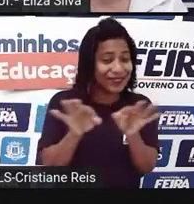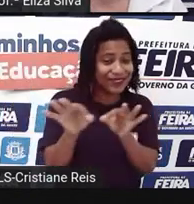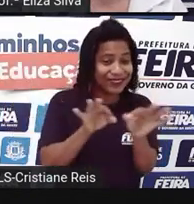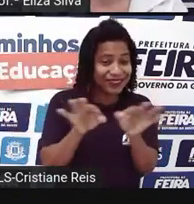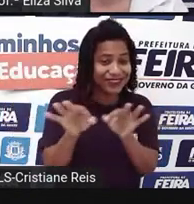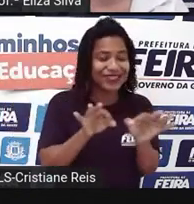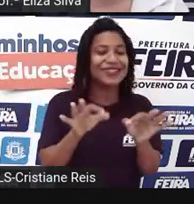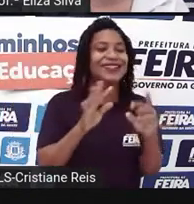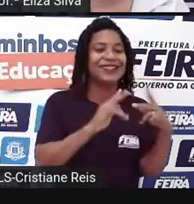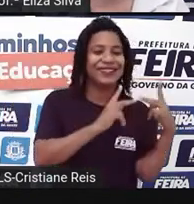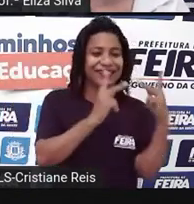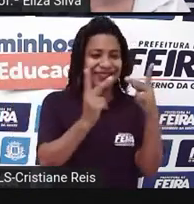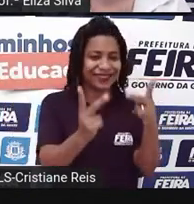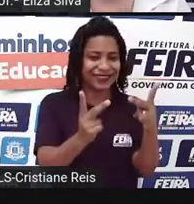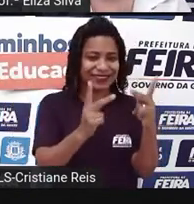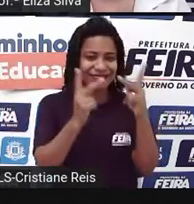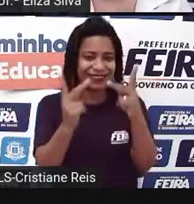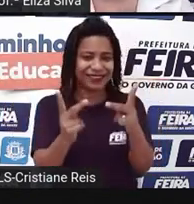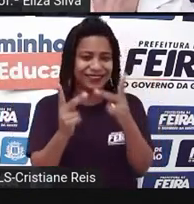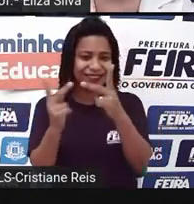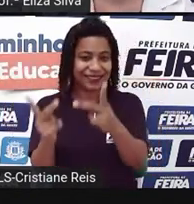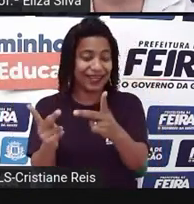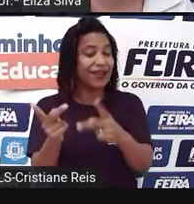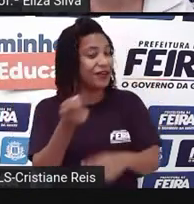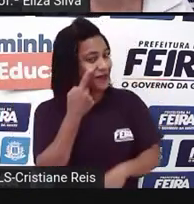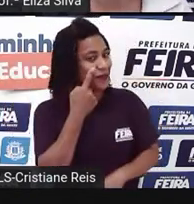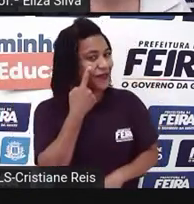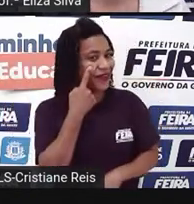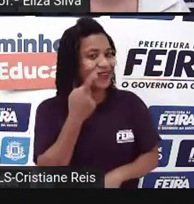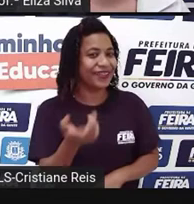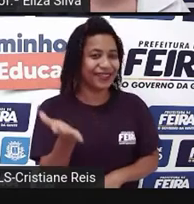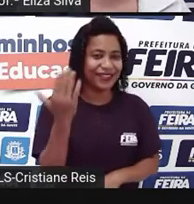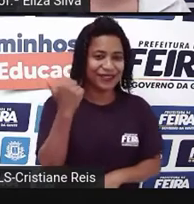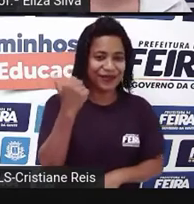para visitar, ok? So, let's go.